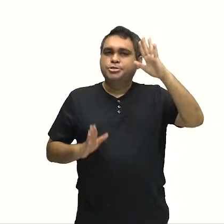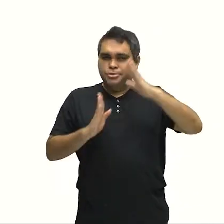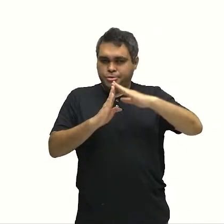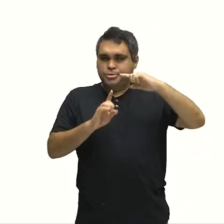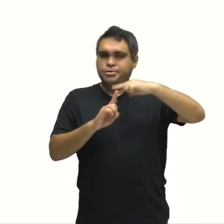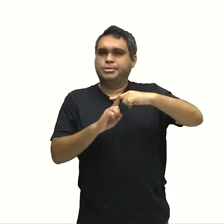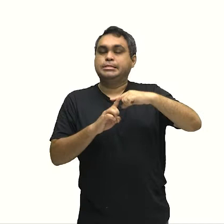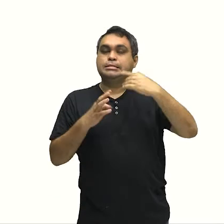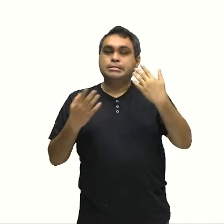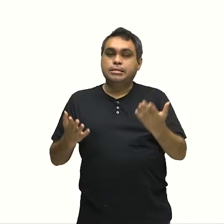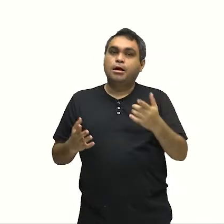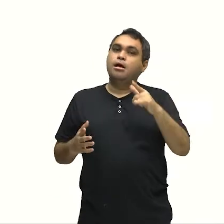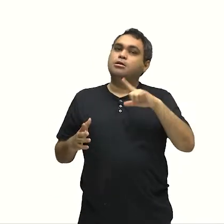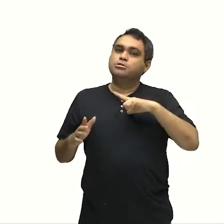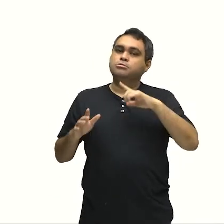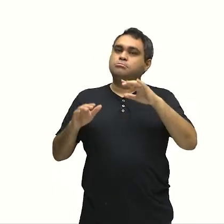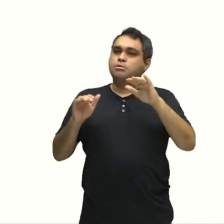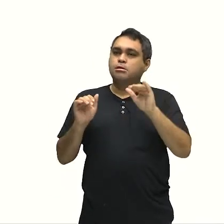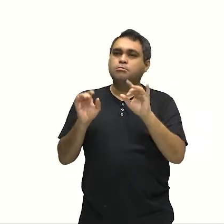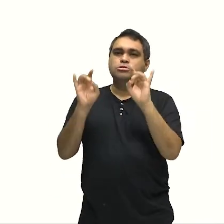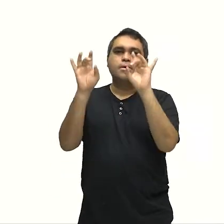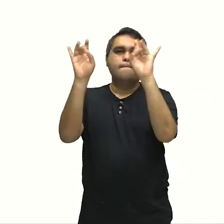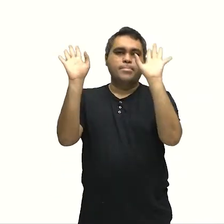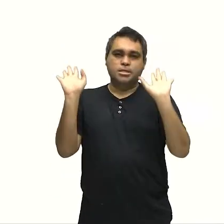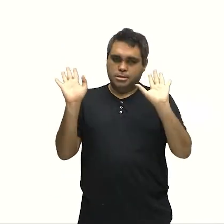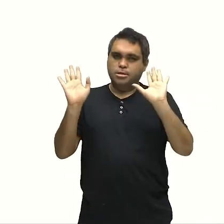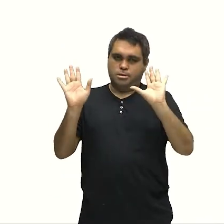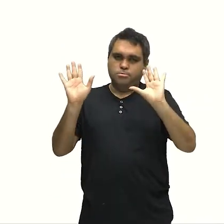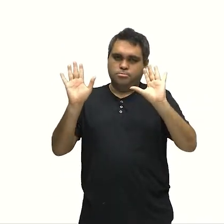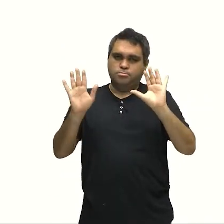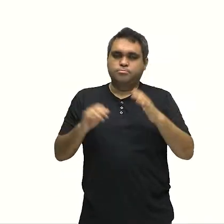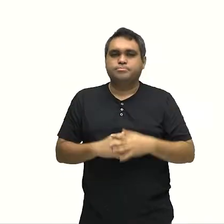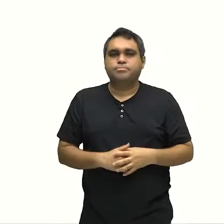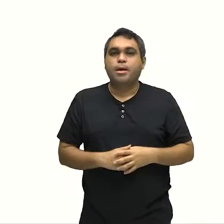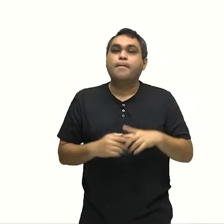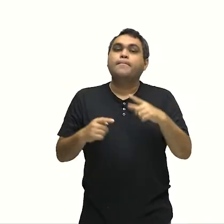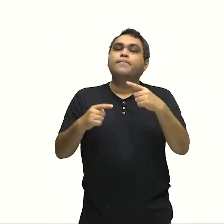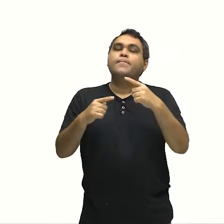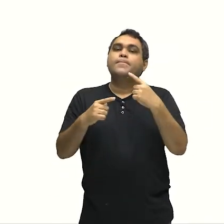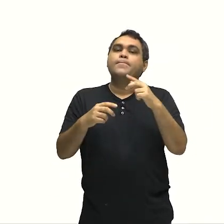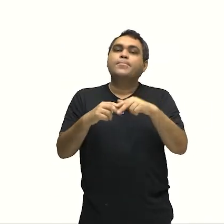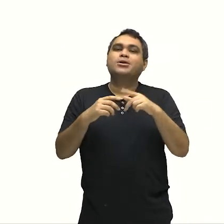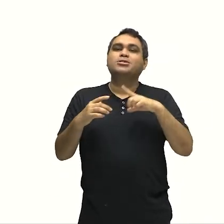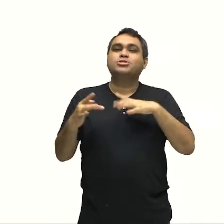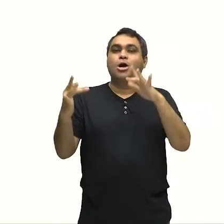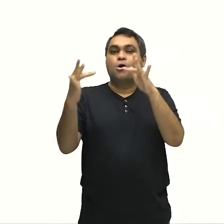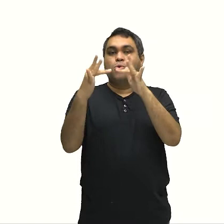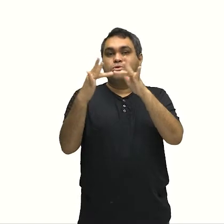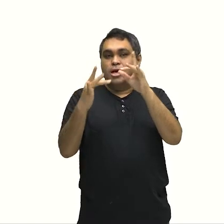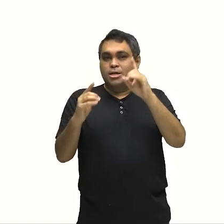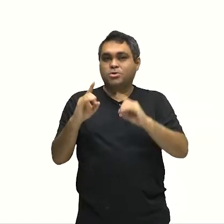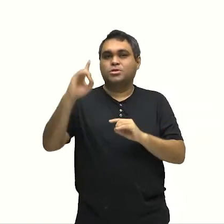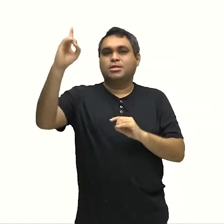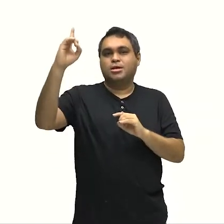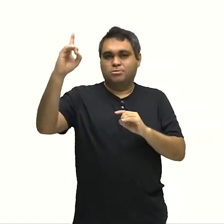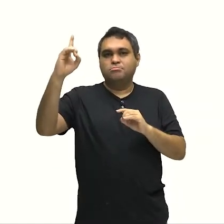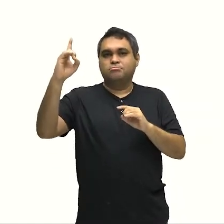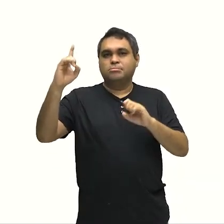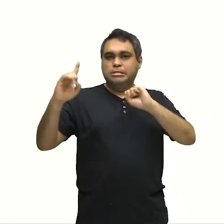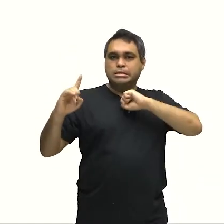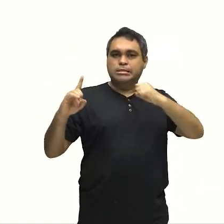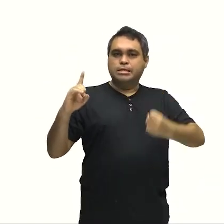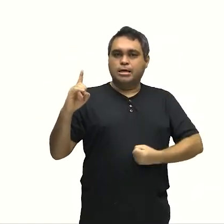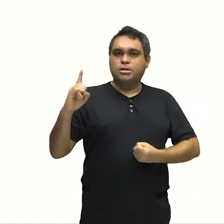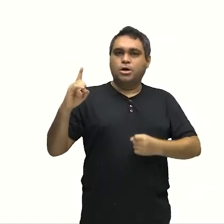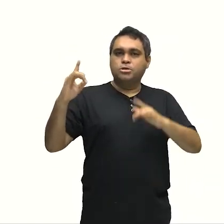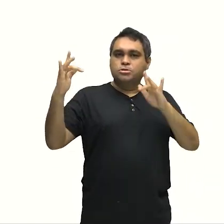nessa sociedade, certo? Justamente por serem esse elo de ligação com os deuses. Inclusive, gente, muitas vezes o rei ele entrava em conflito com